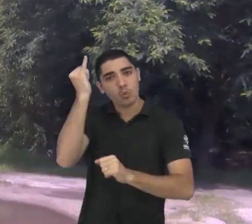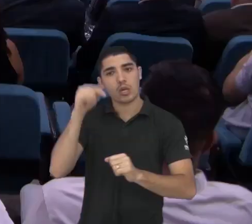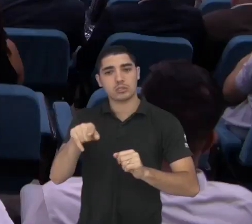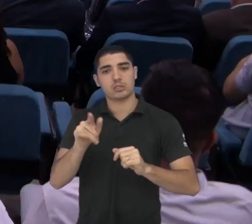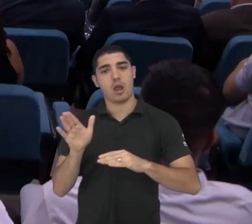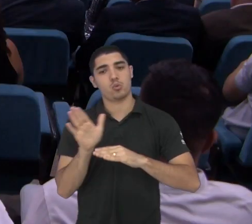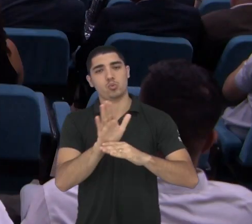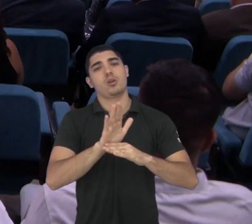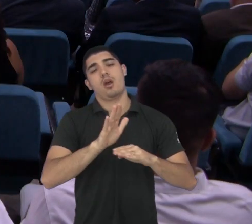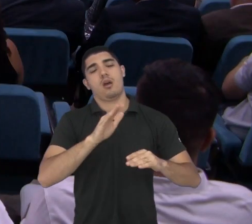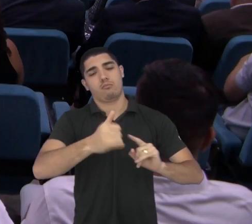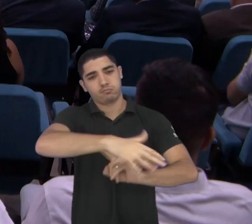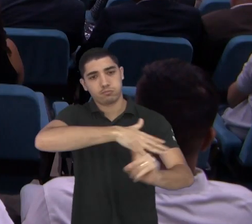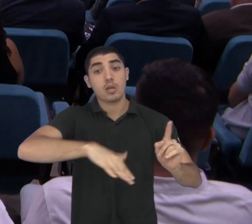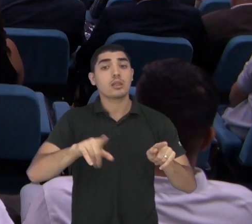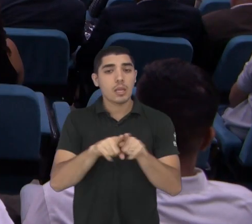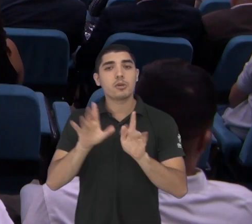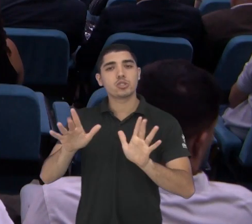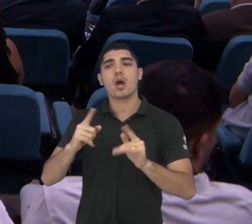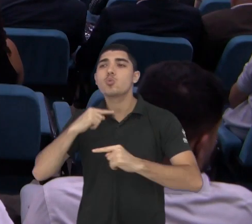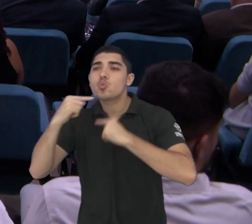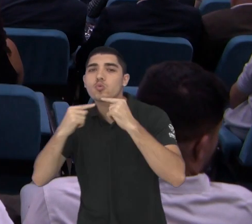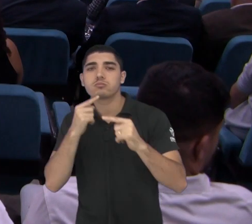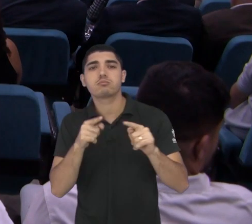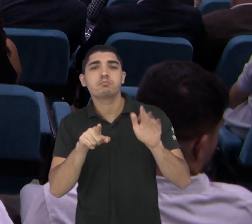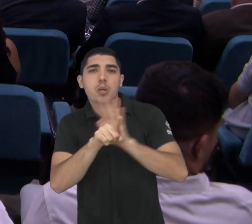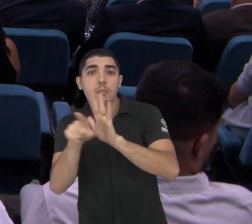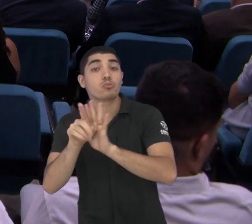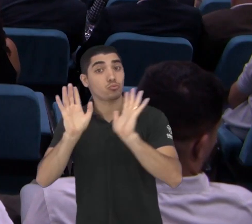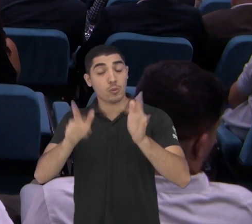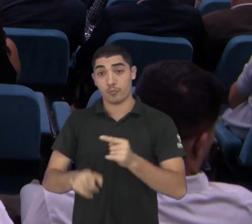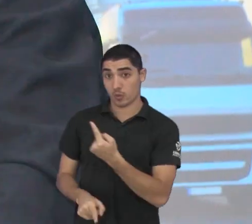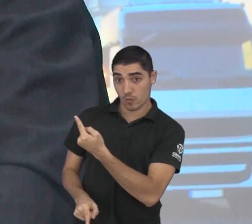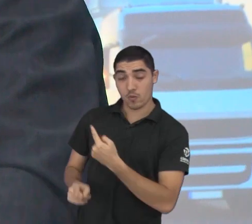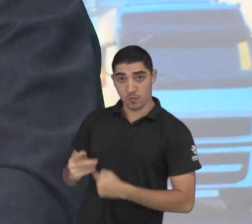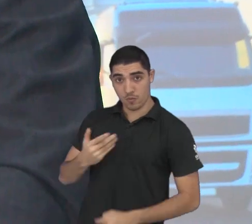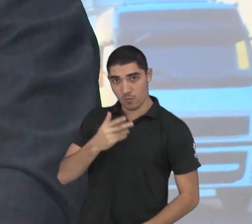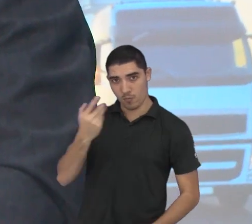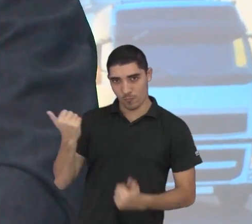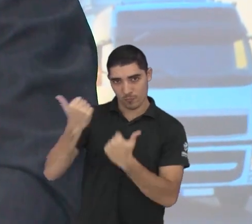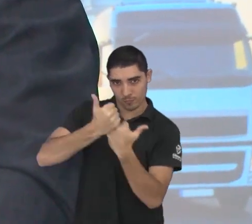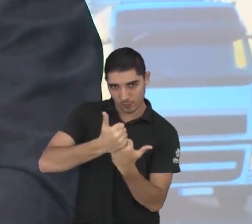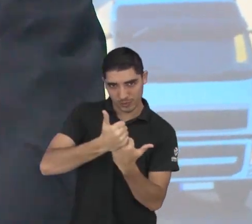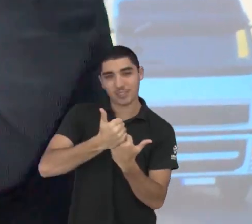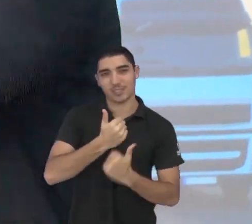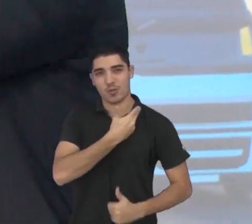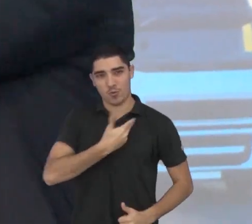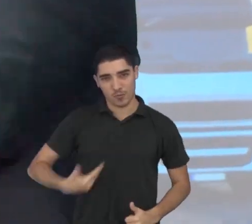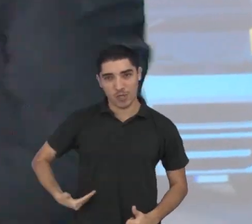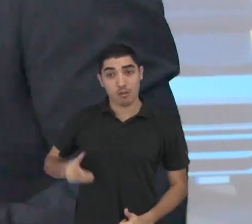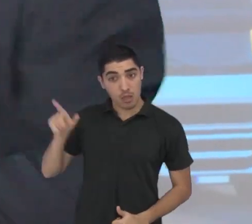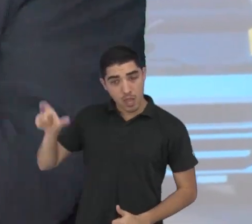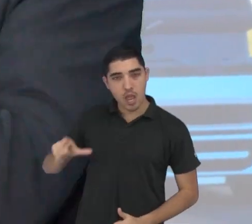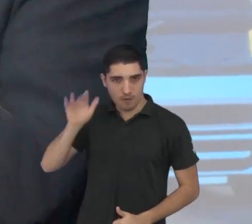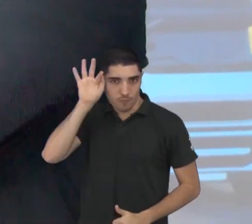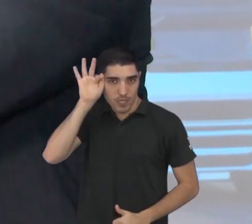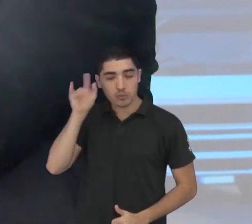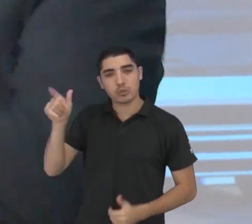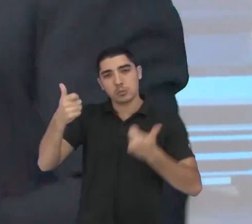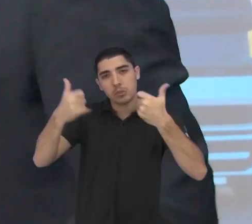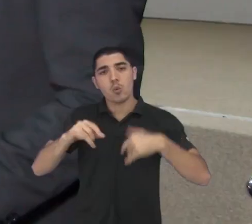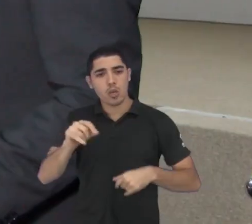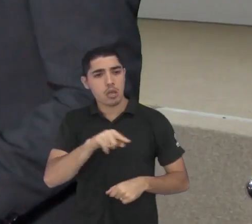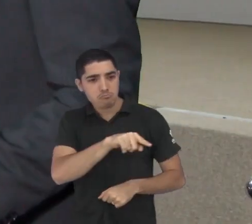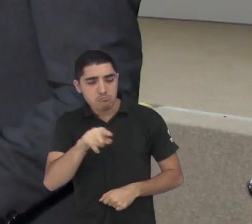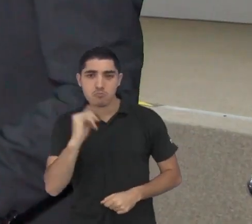um deles. Teve ainda uma mesa redonda para tirar dúvidas da plateia. O vice-governador Felício Ramute, que acompanhou todo o